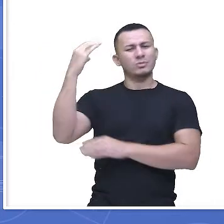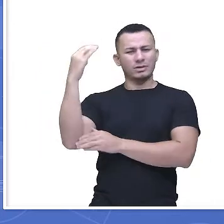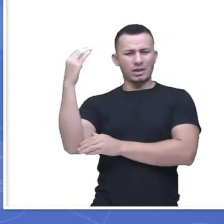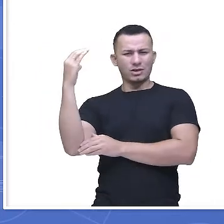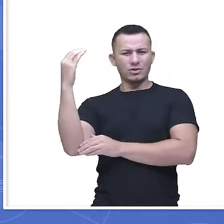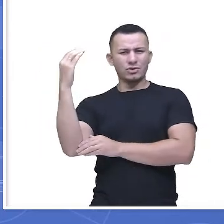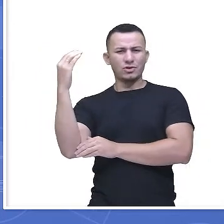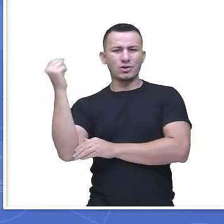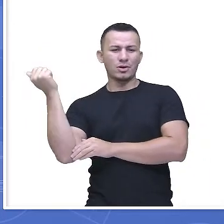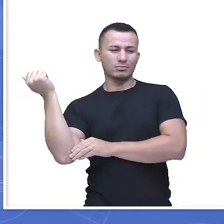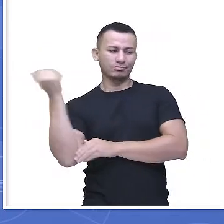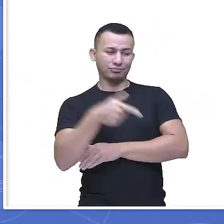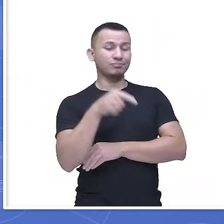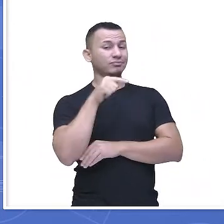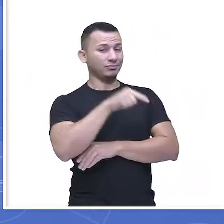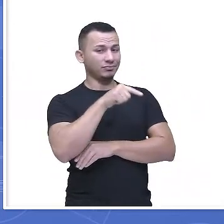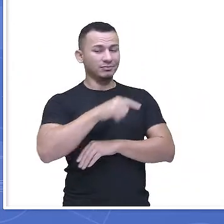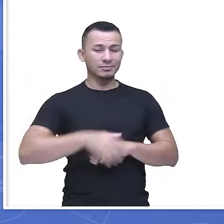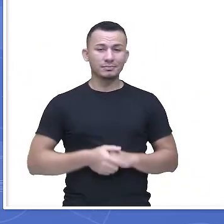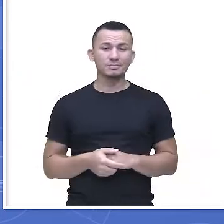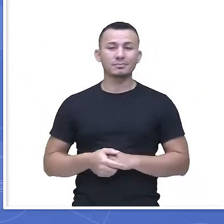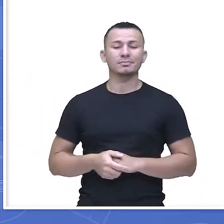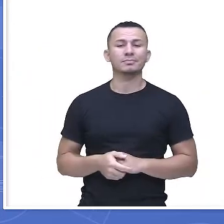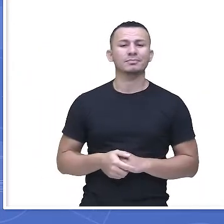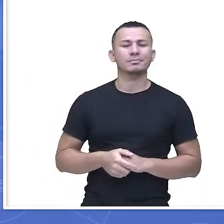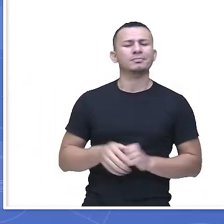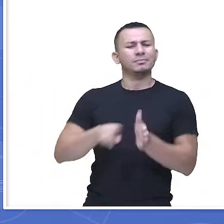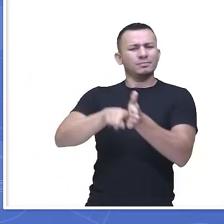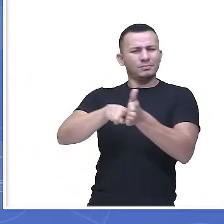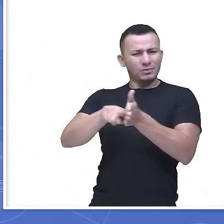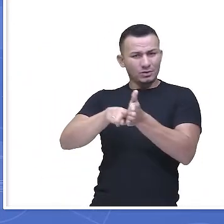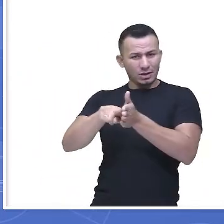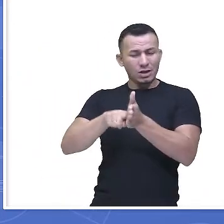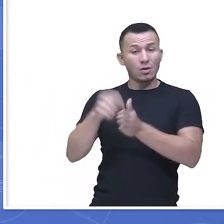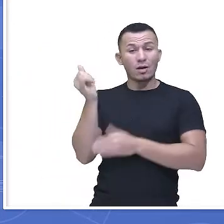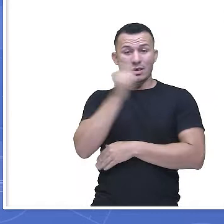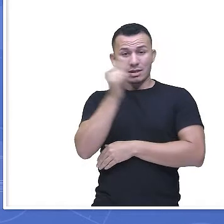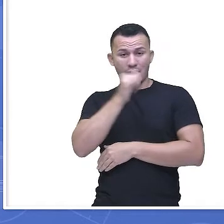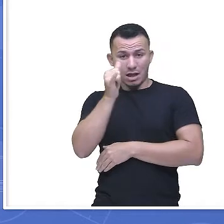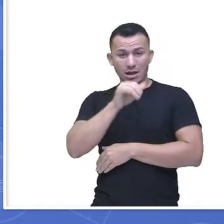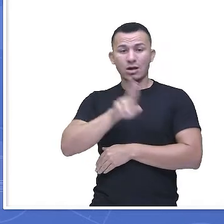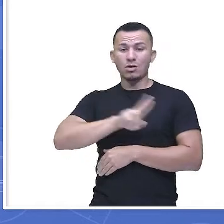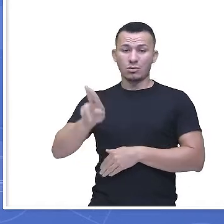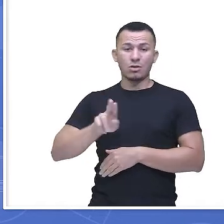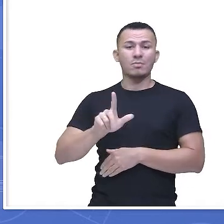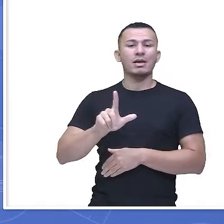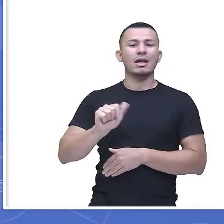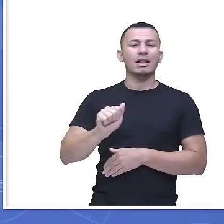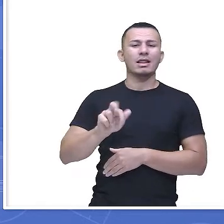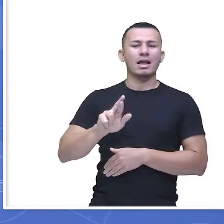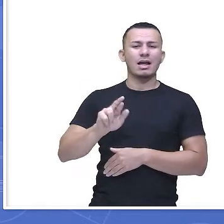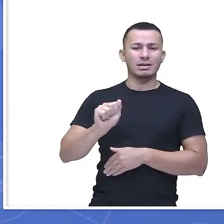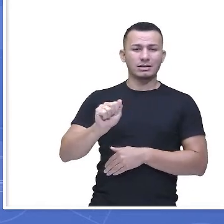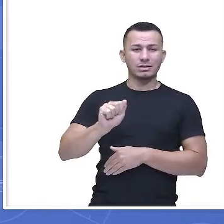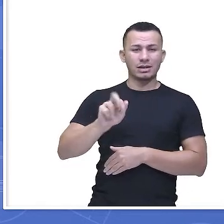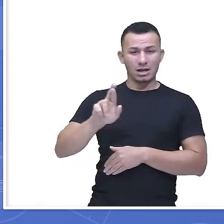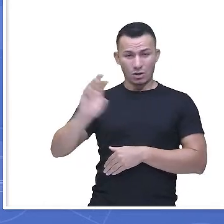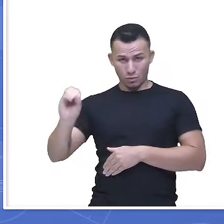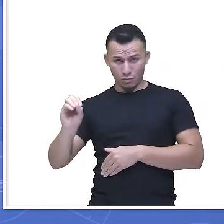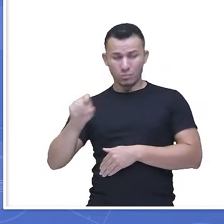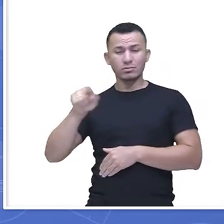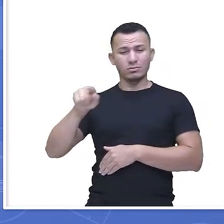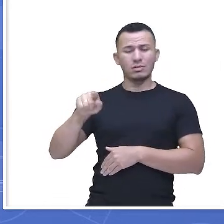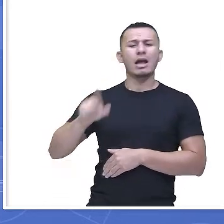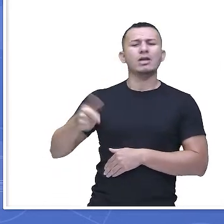contrapor essa questão. Vamos lá. O pesquisador italiano Lazzaro Spallanzani repetiu